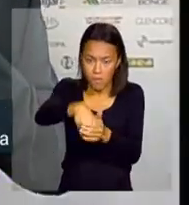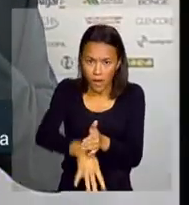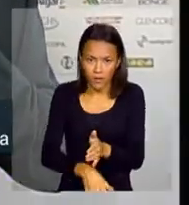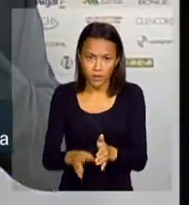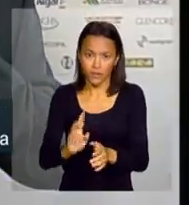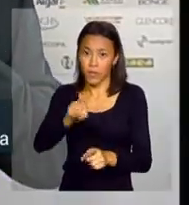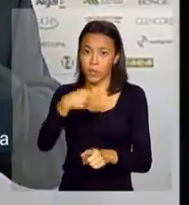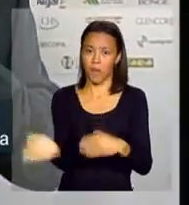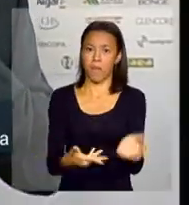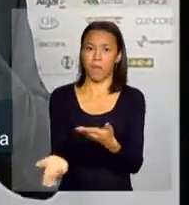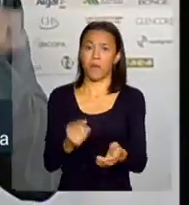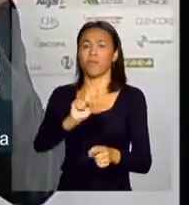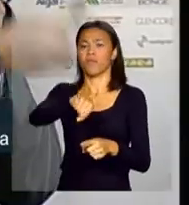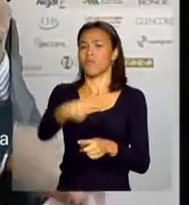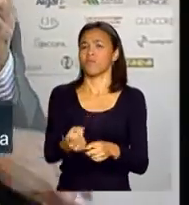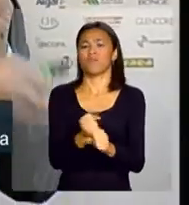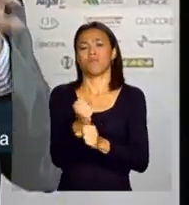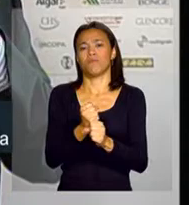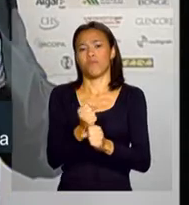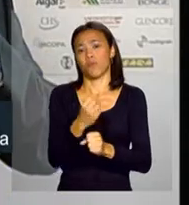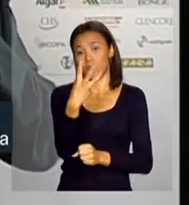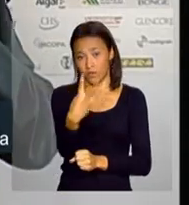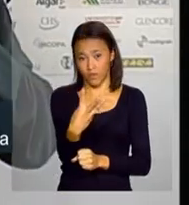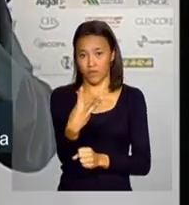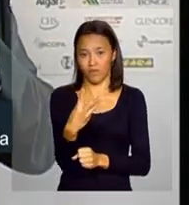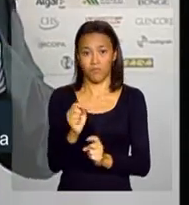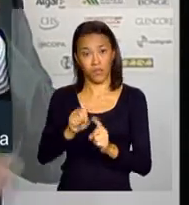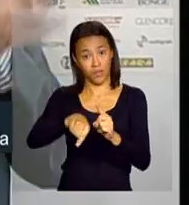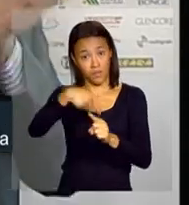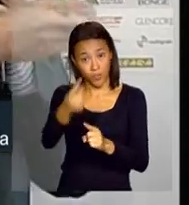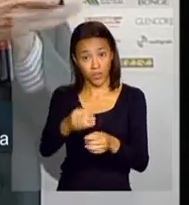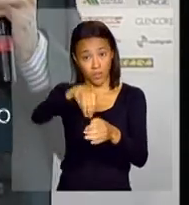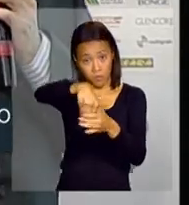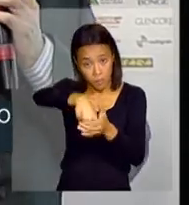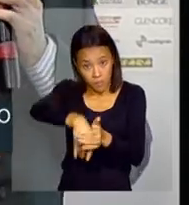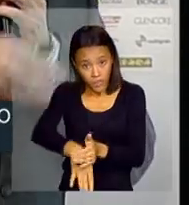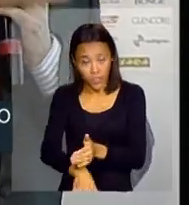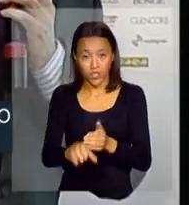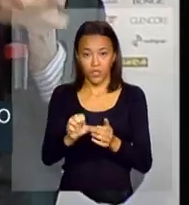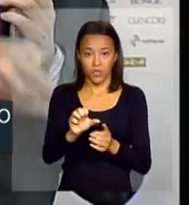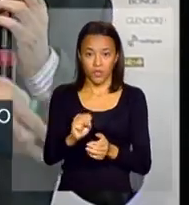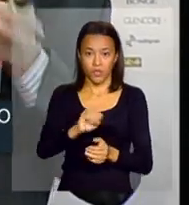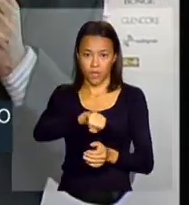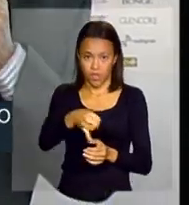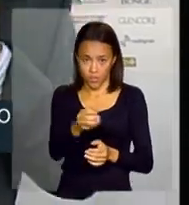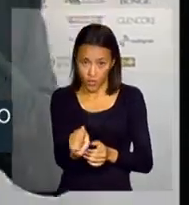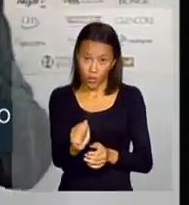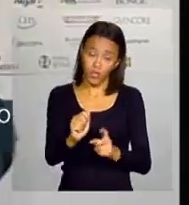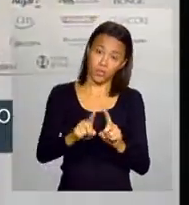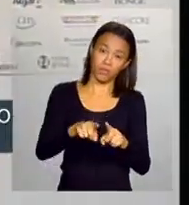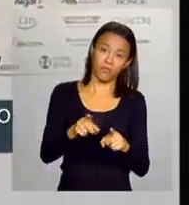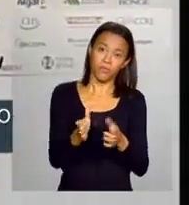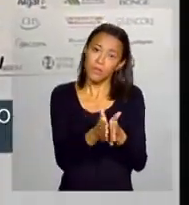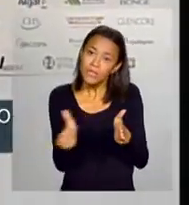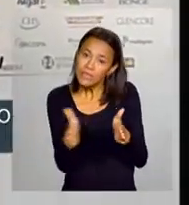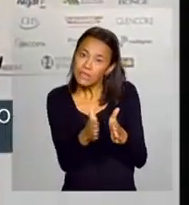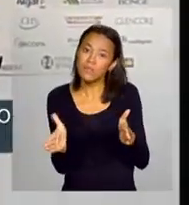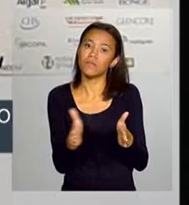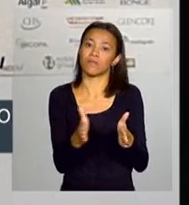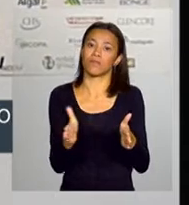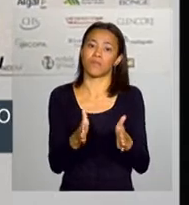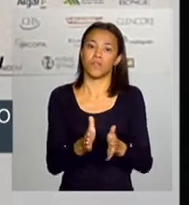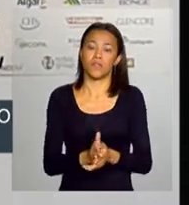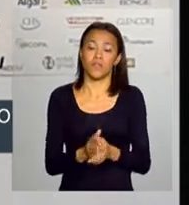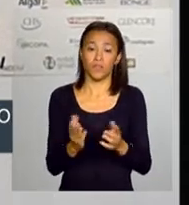você leva uns 3 anos entre o desmatamento e o plantio da soja, você tem uma transição ali, normalmente você planta arroz, etc. A